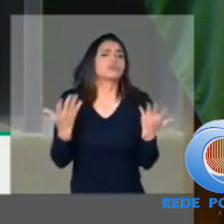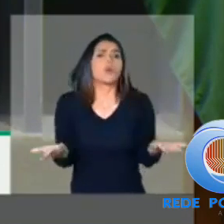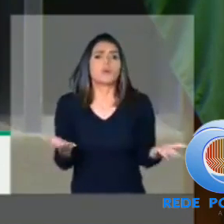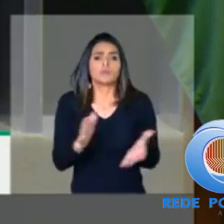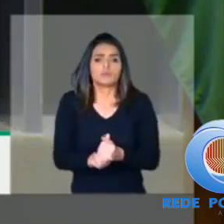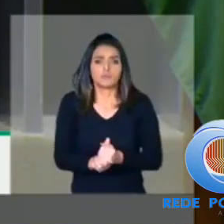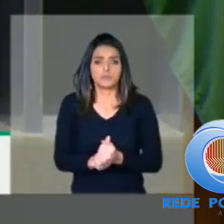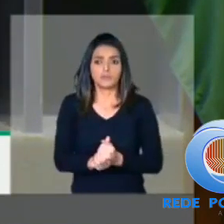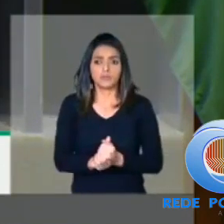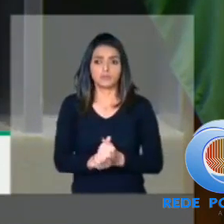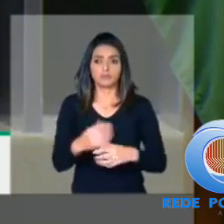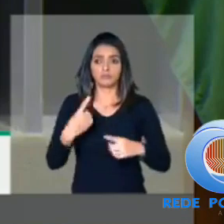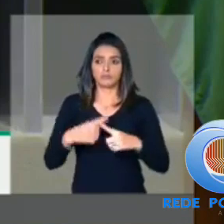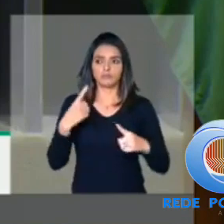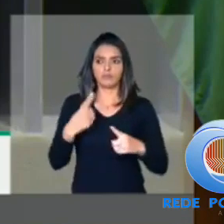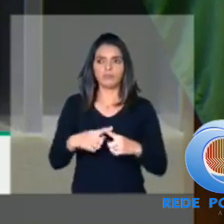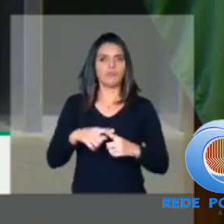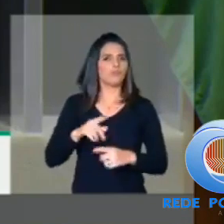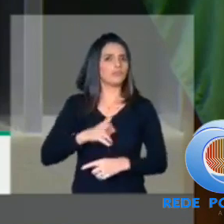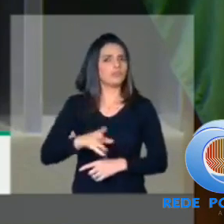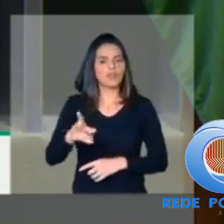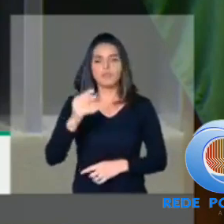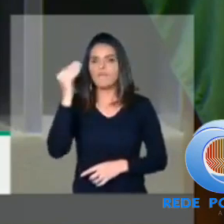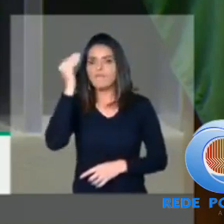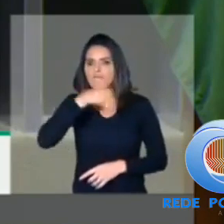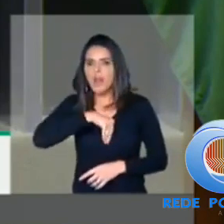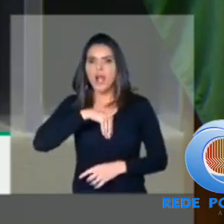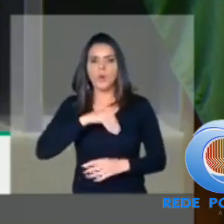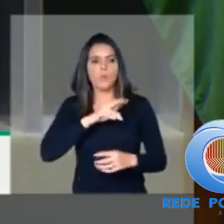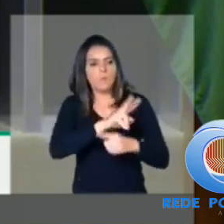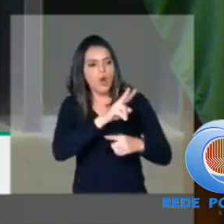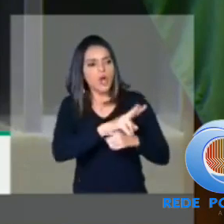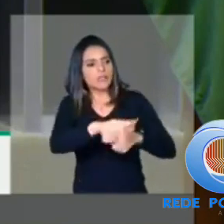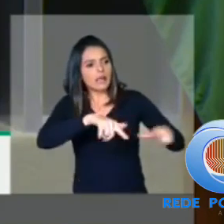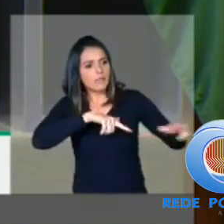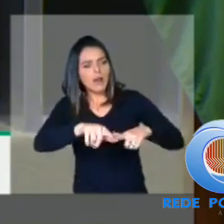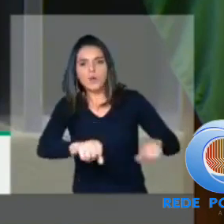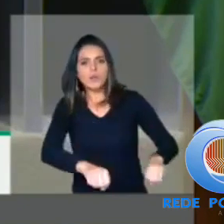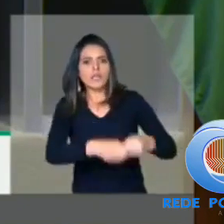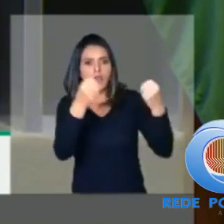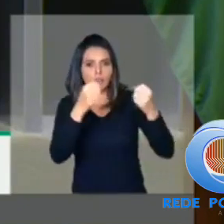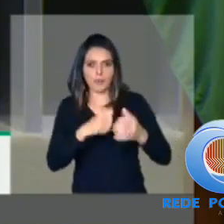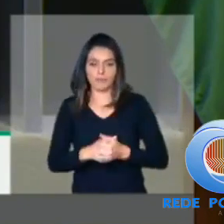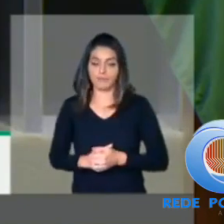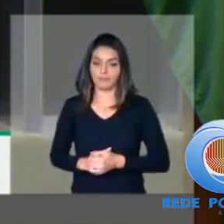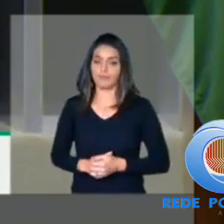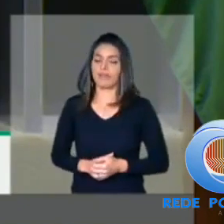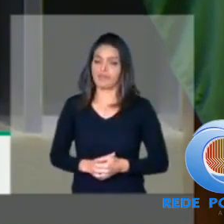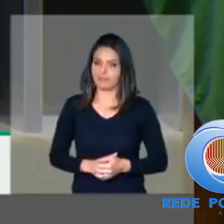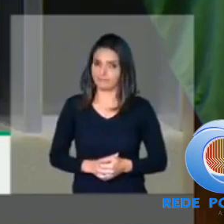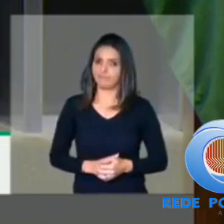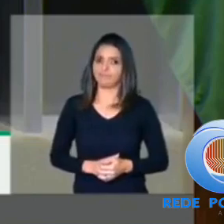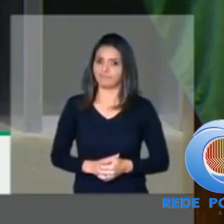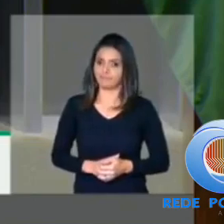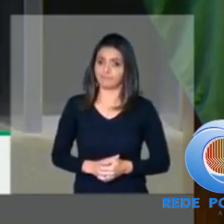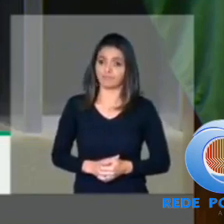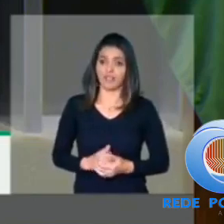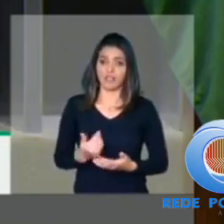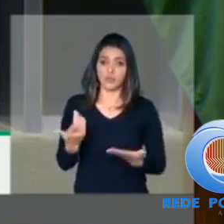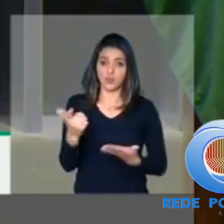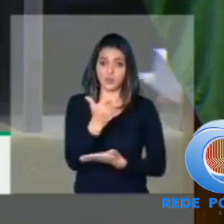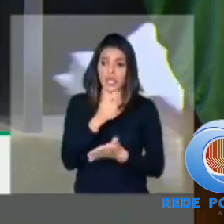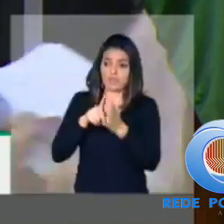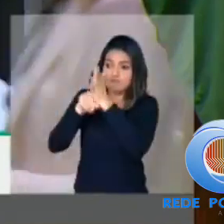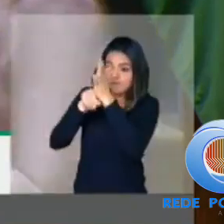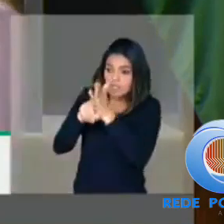tempo todo enfraquece-se a proteção do trabalho pelo sindicato e pela fiscalização do